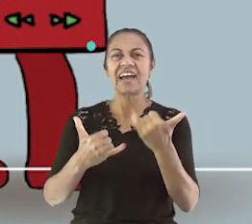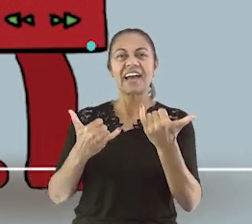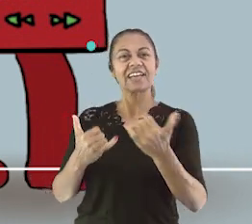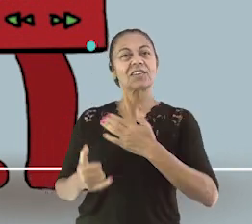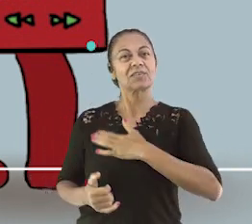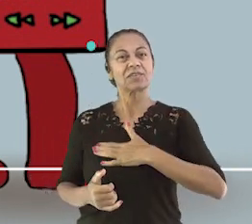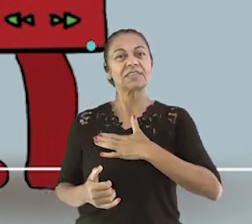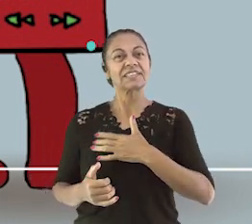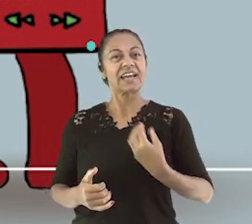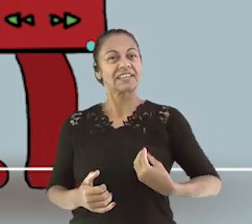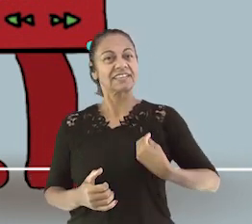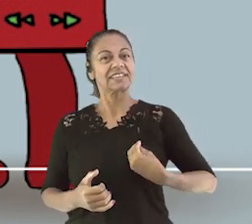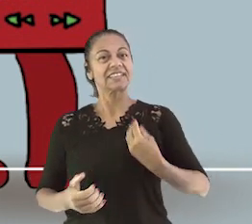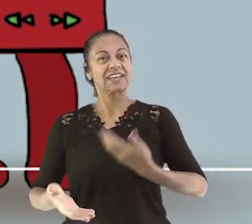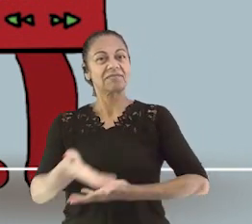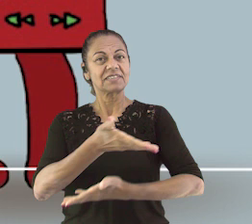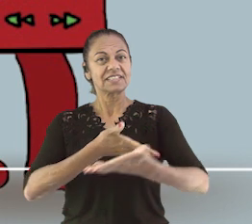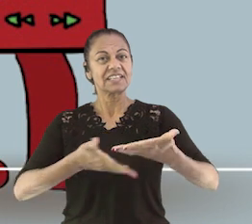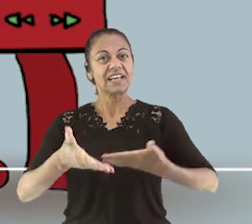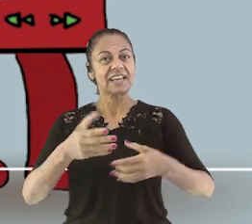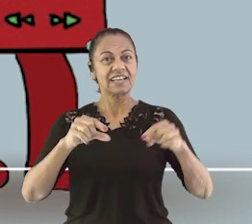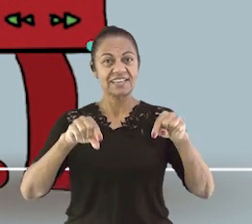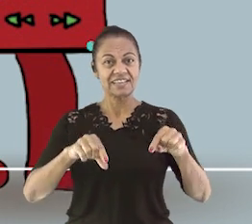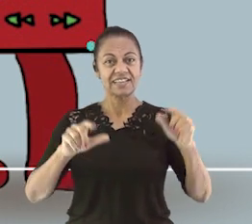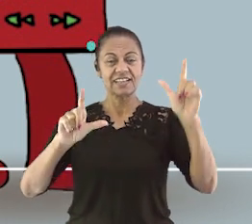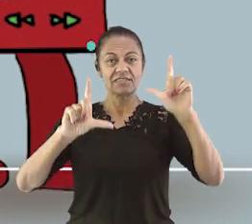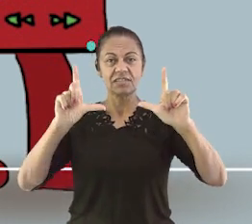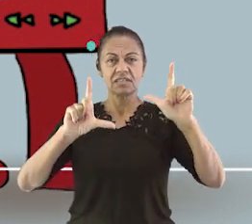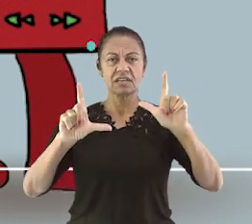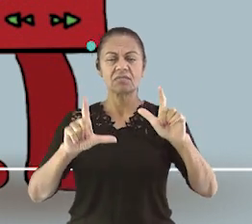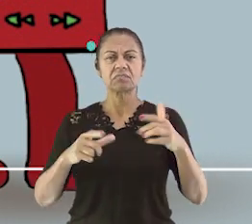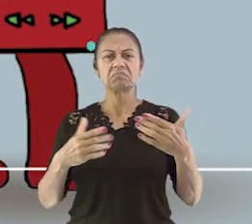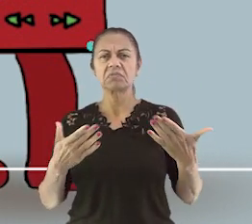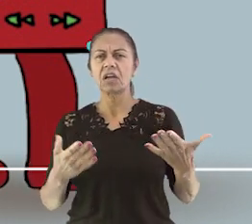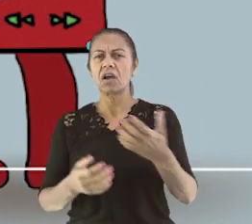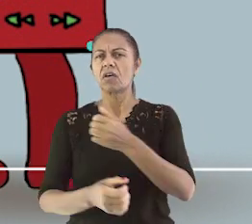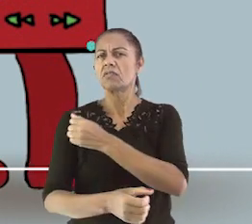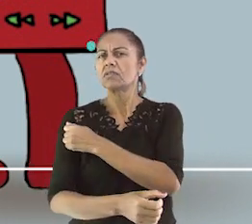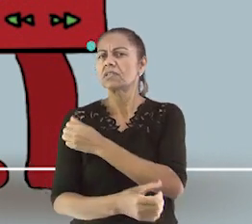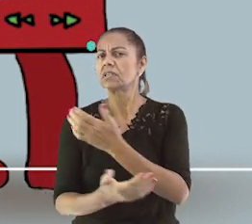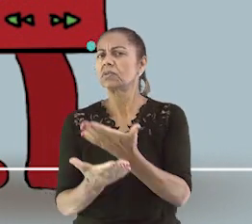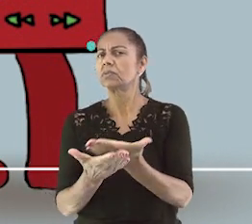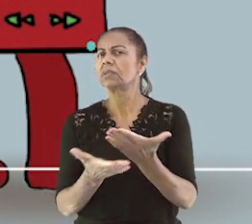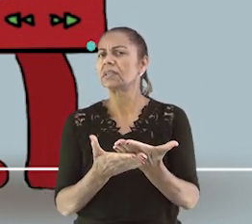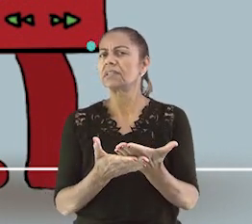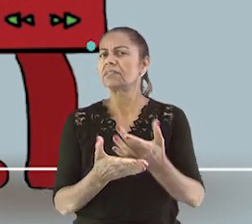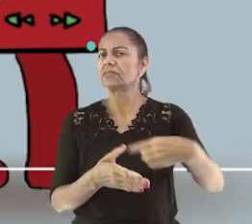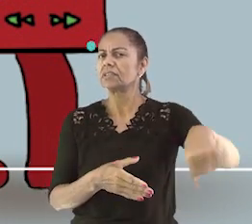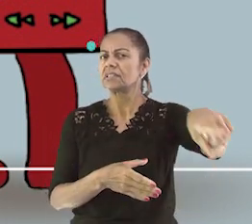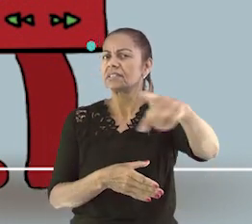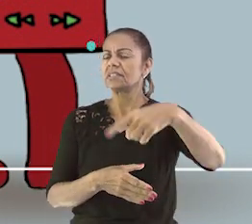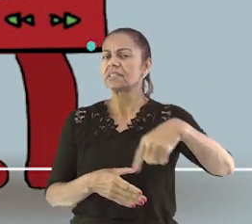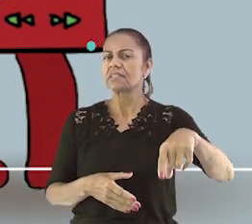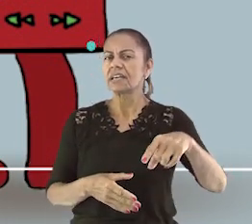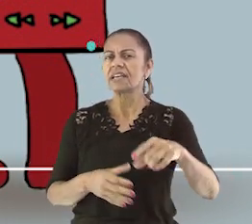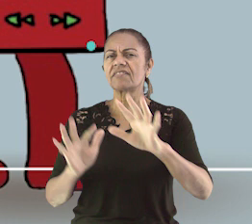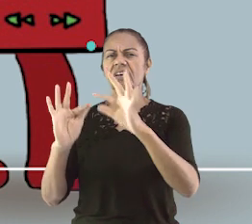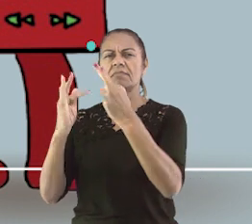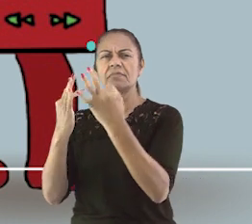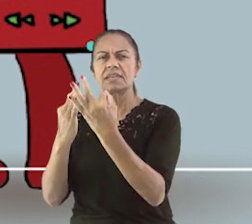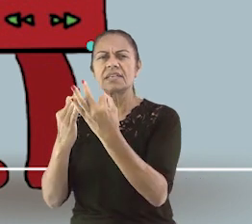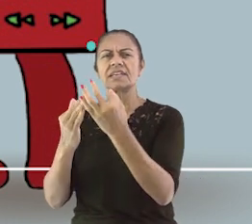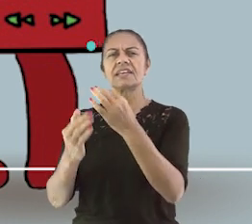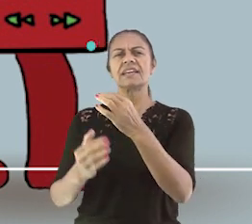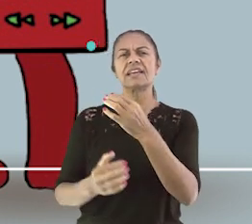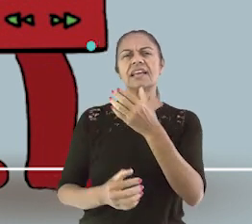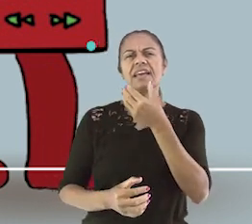e gostado de participar com a gente aqui no Tudo TV. Estudantes, que tal vocês falarem deste programa